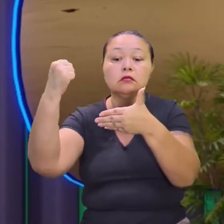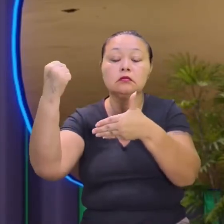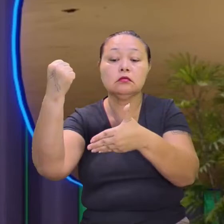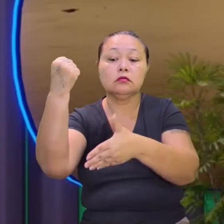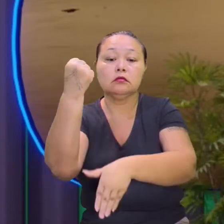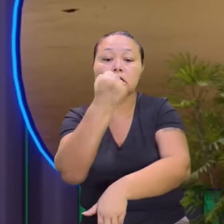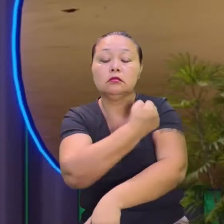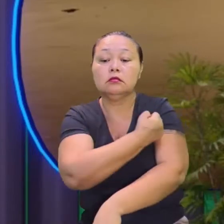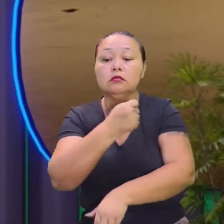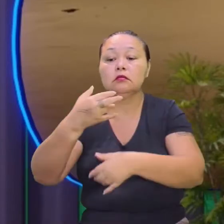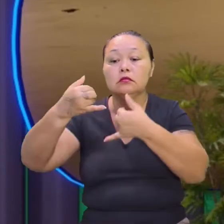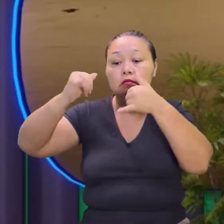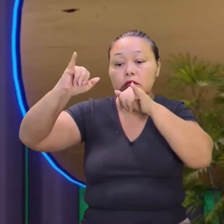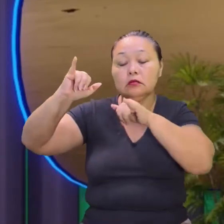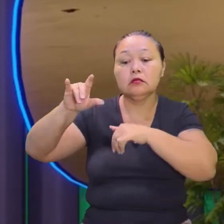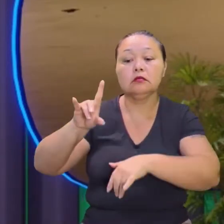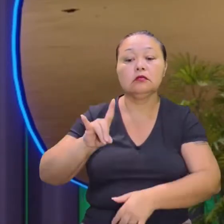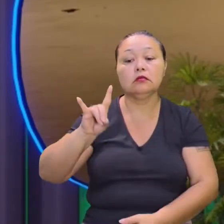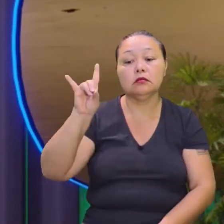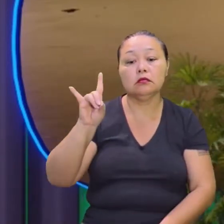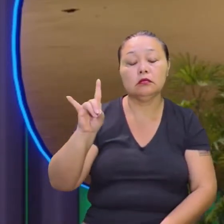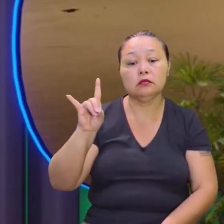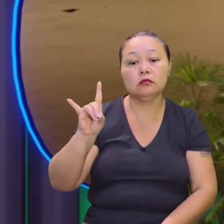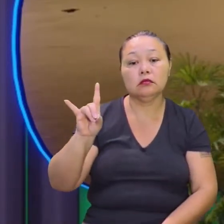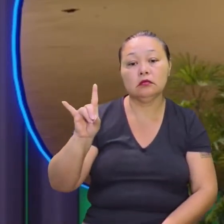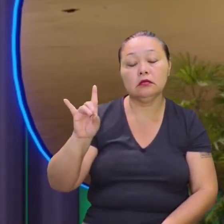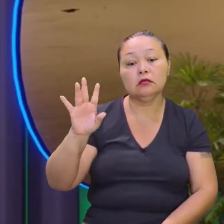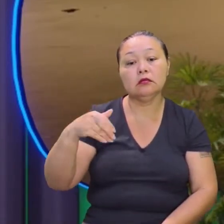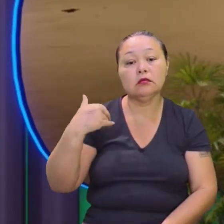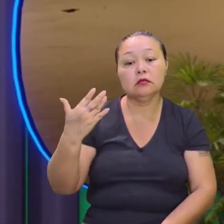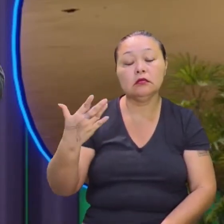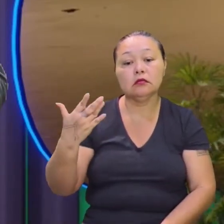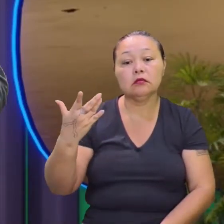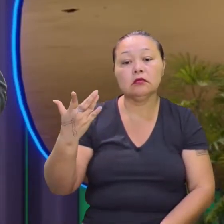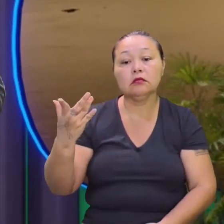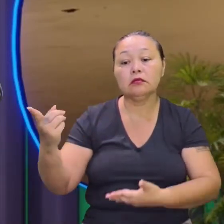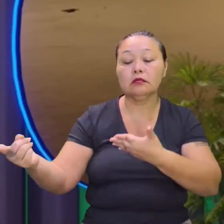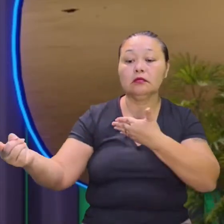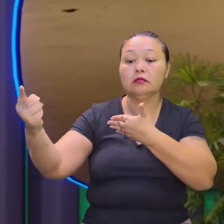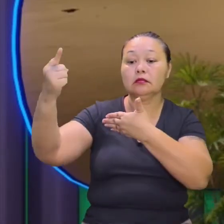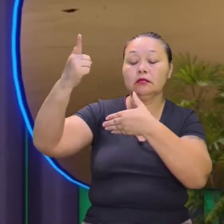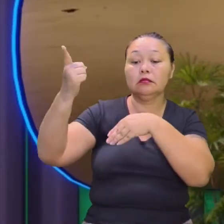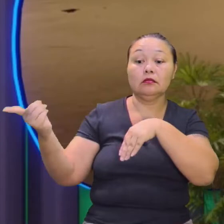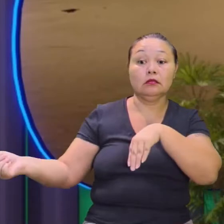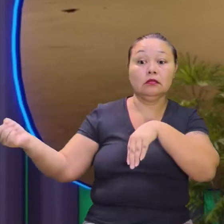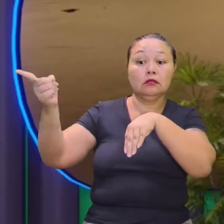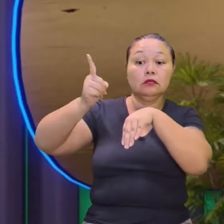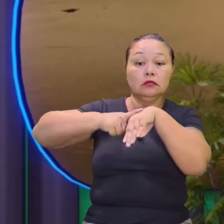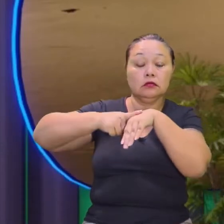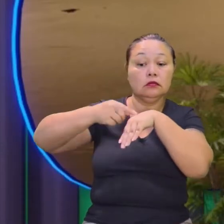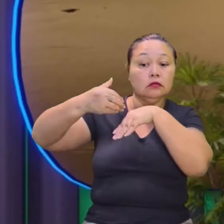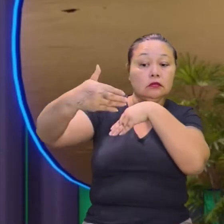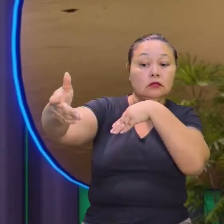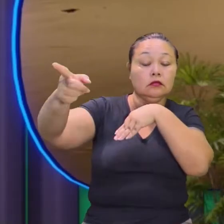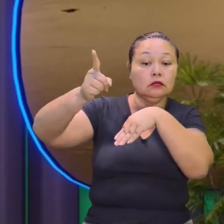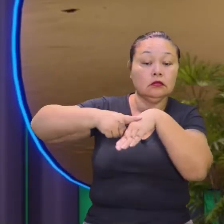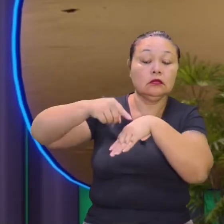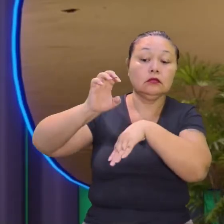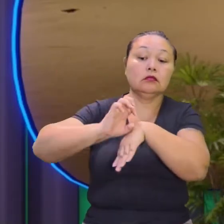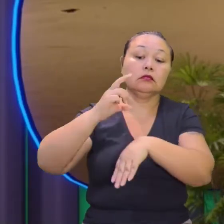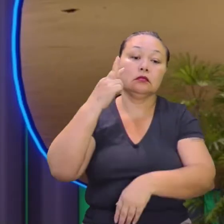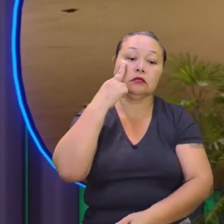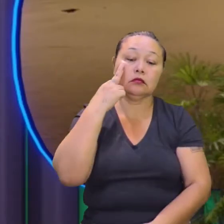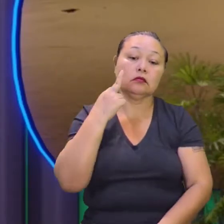vacinar o gado da Bolívia para que não passe a fitosa, a área de livre aftosa que é